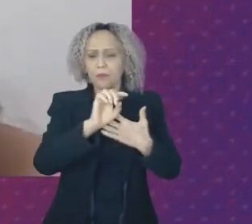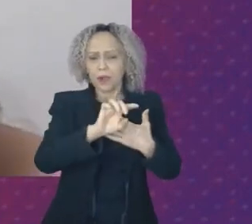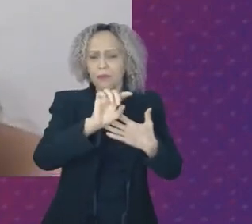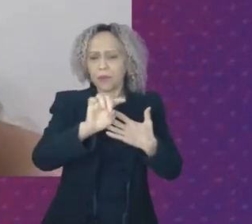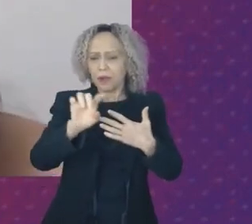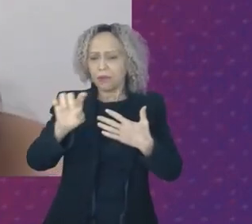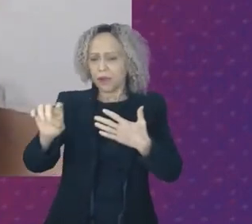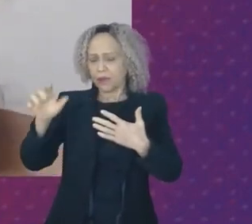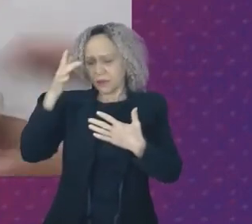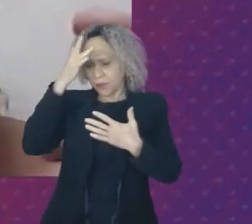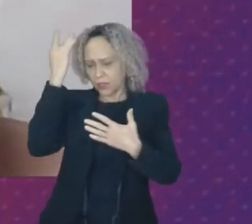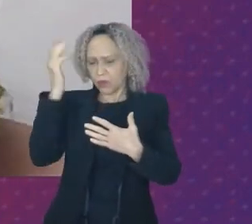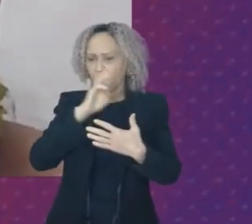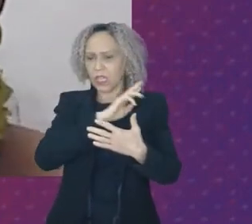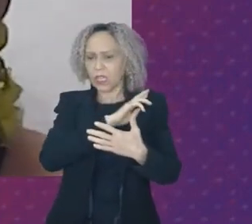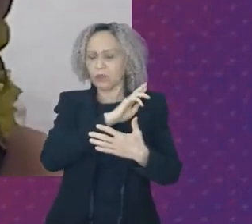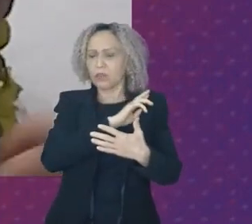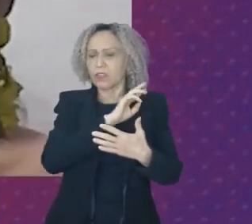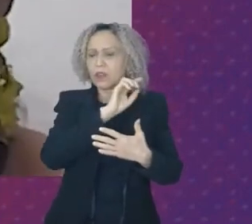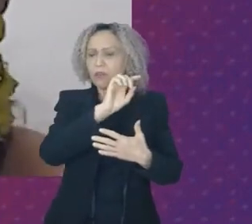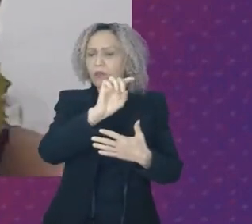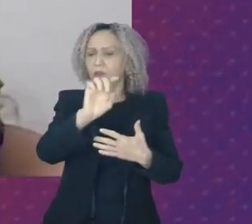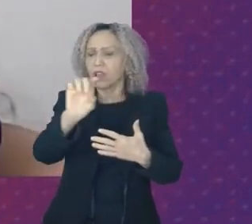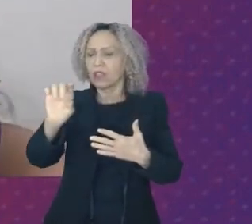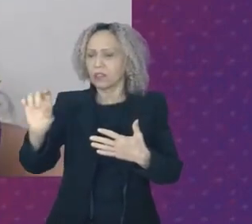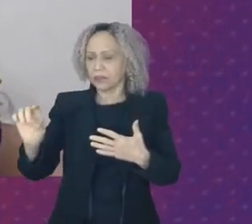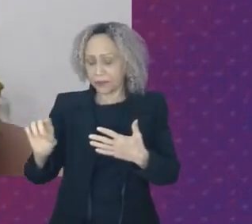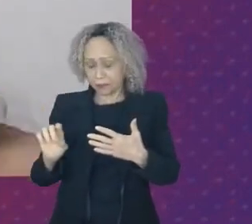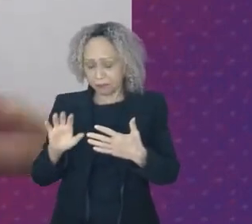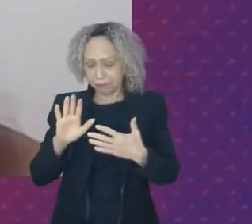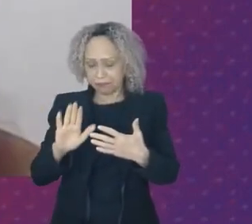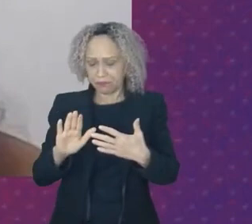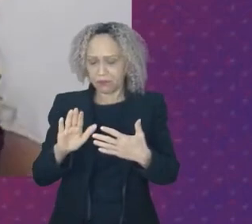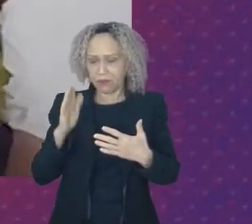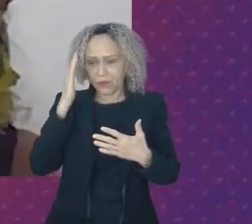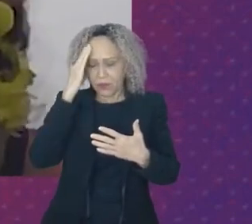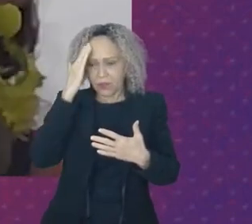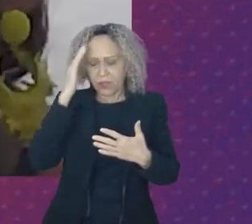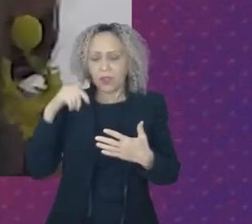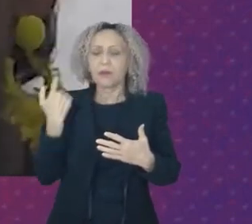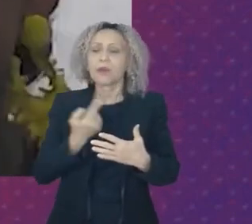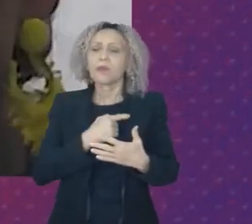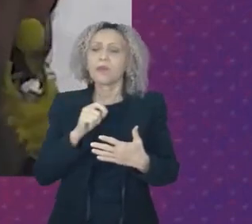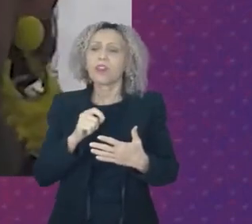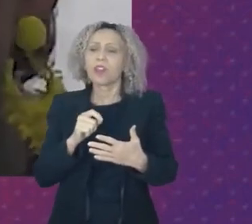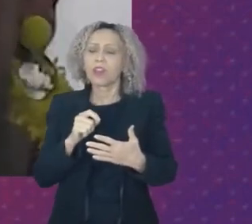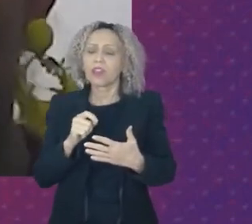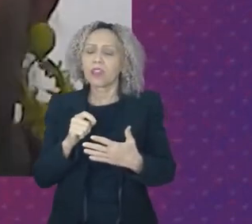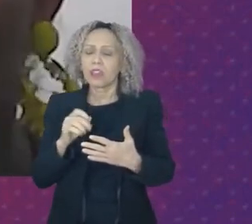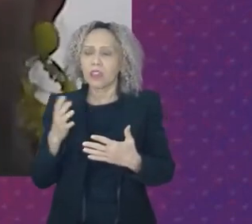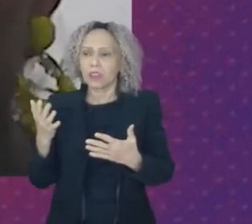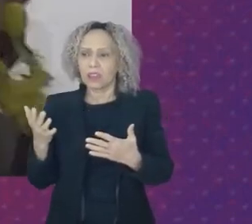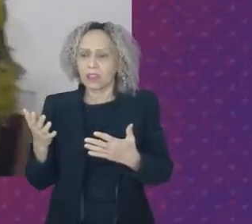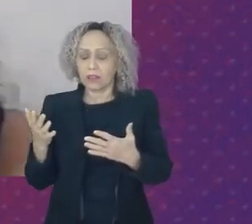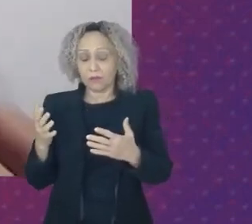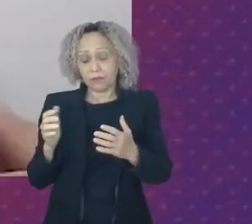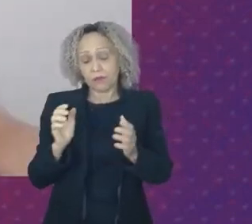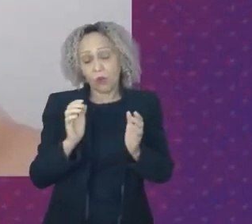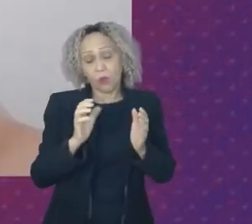uma atividade. Mas como a gente sabe que a maioria das campanhas, principalmente as de partidos de